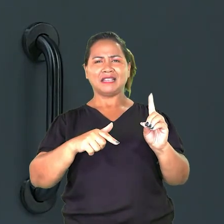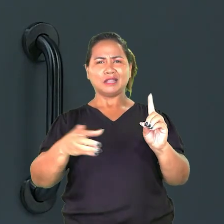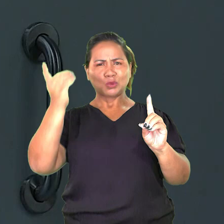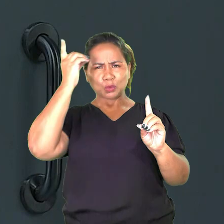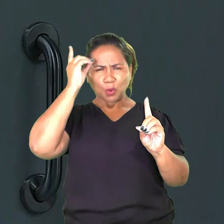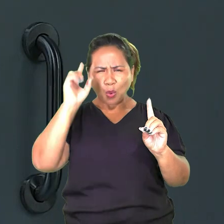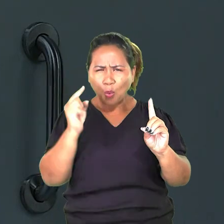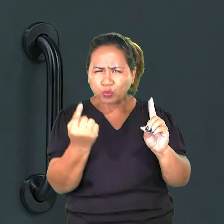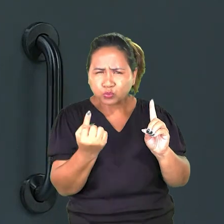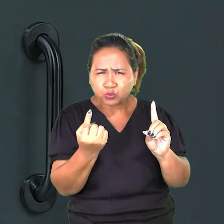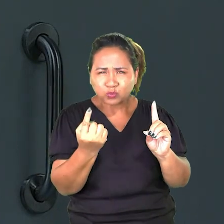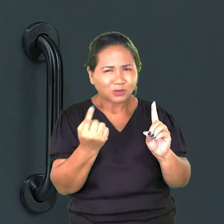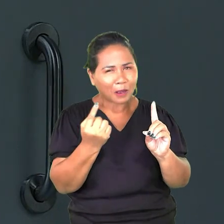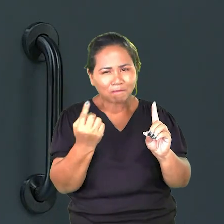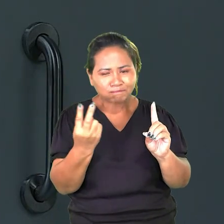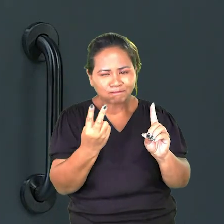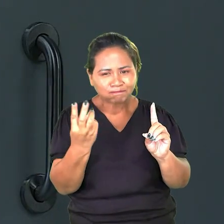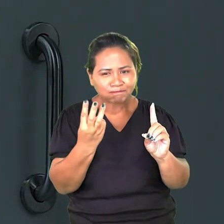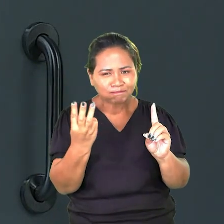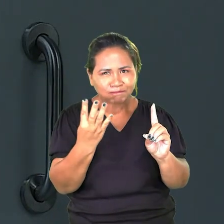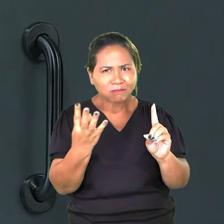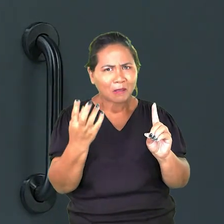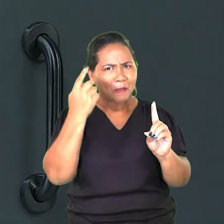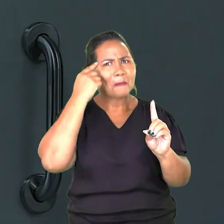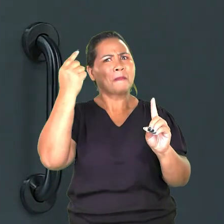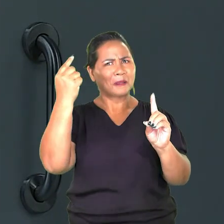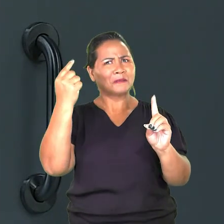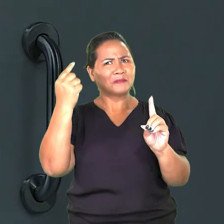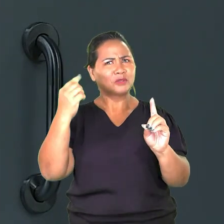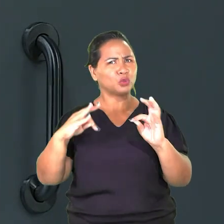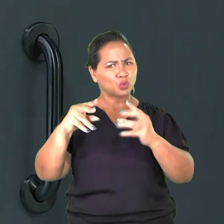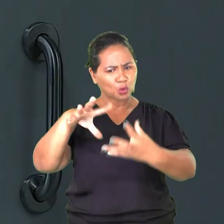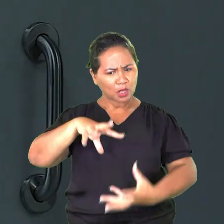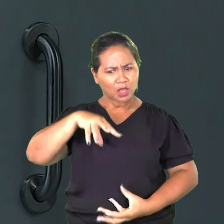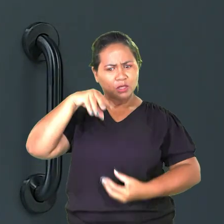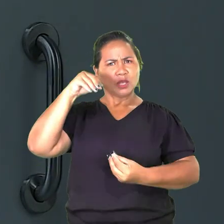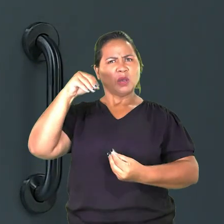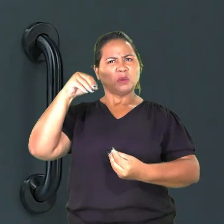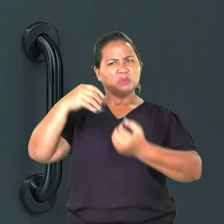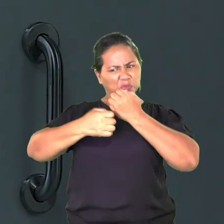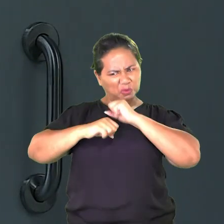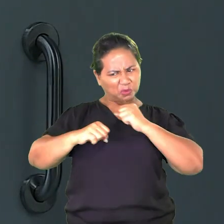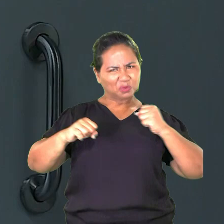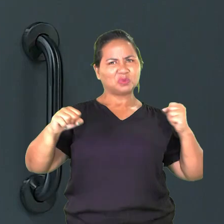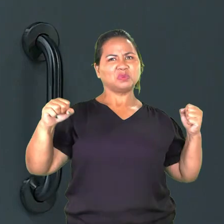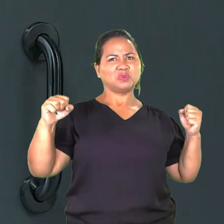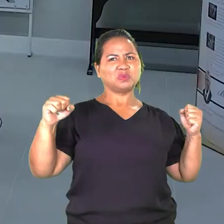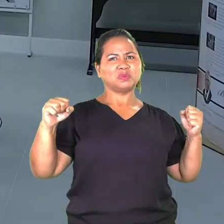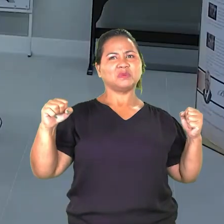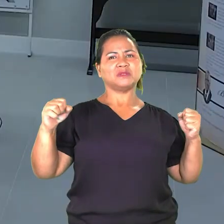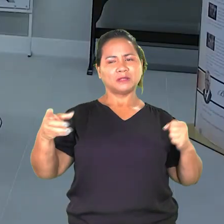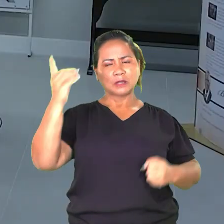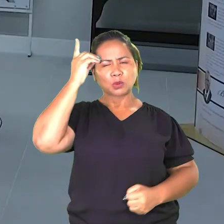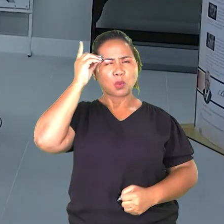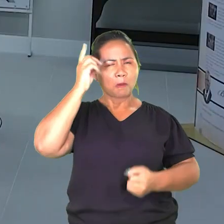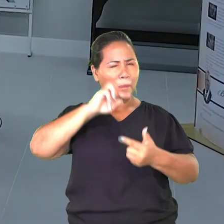Paulo era múltiplo, como eu penso que sejam todas as almas grandes.